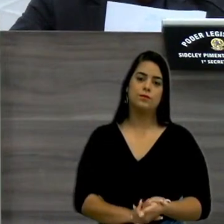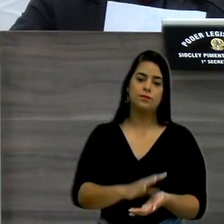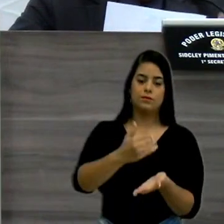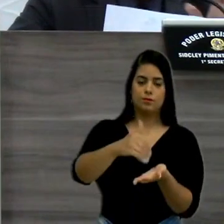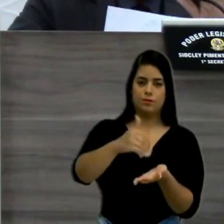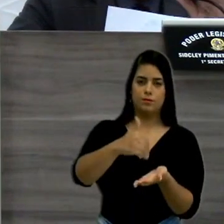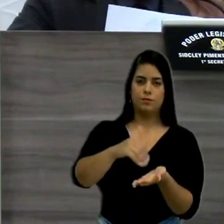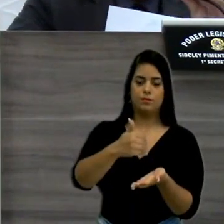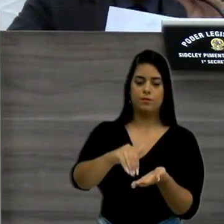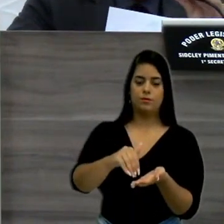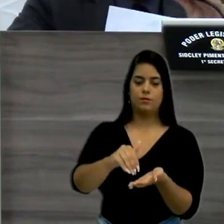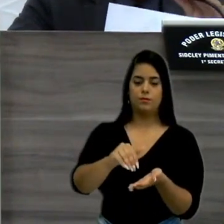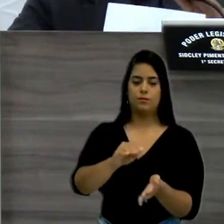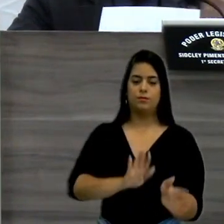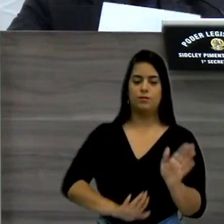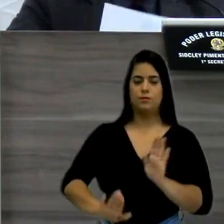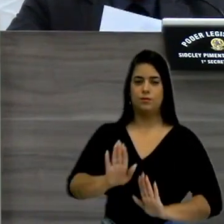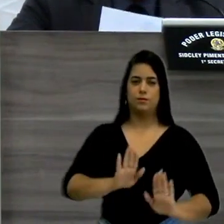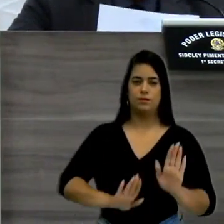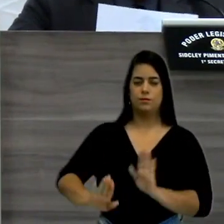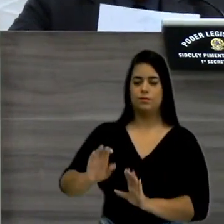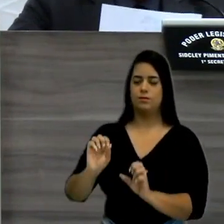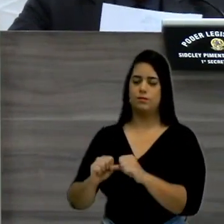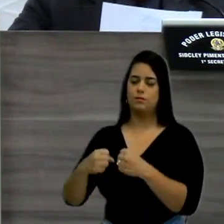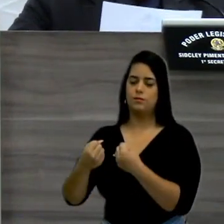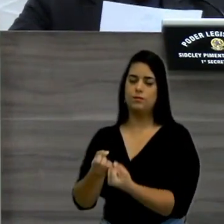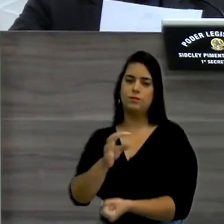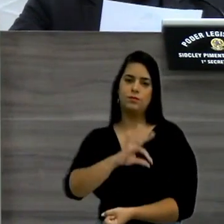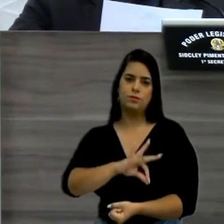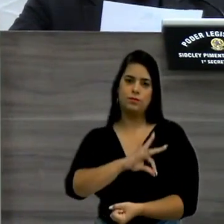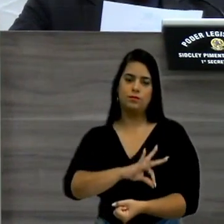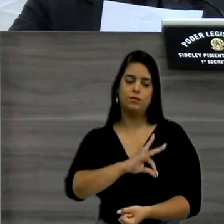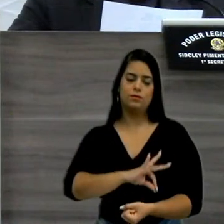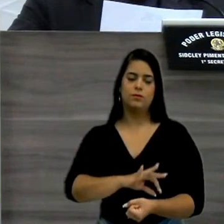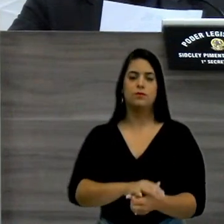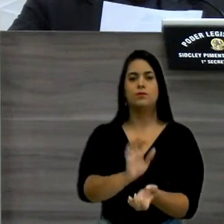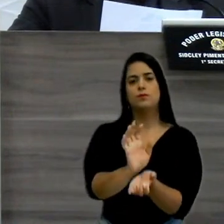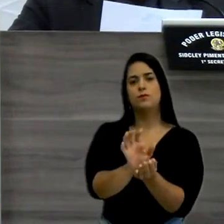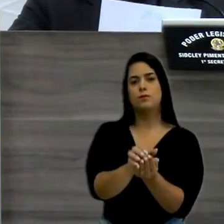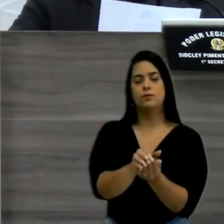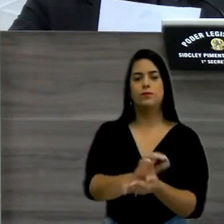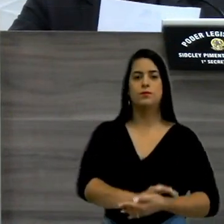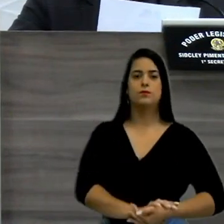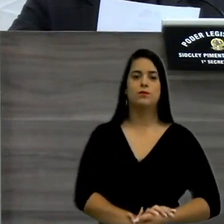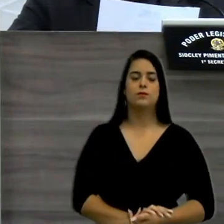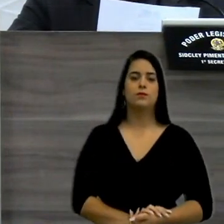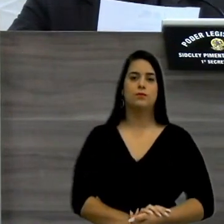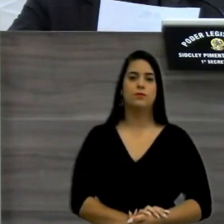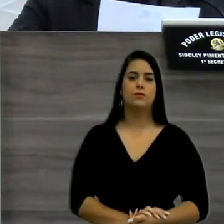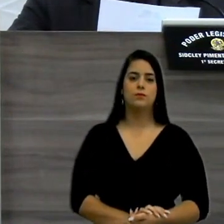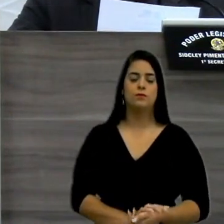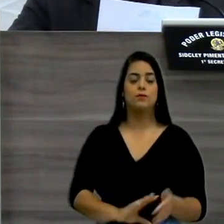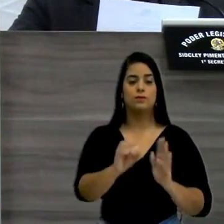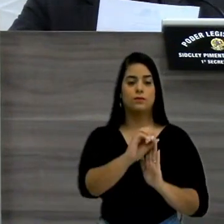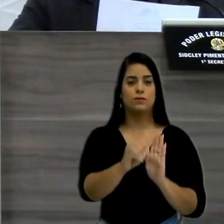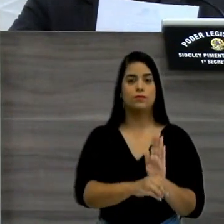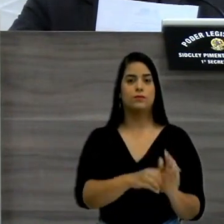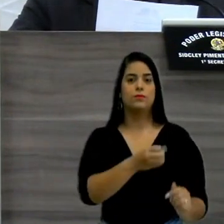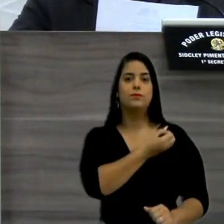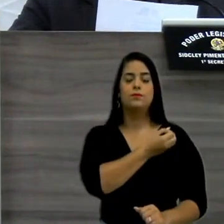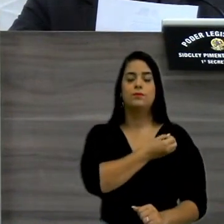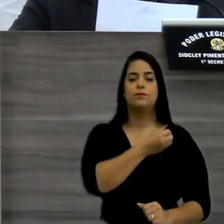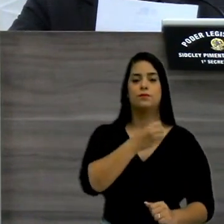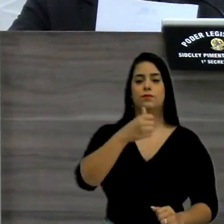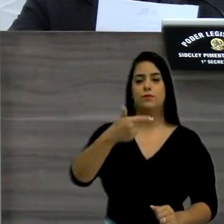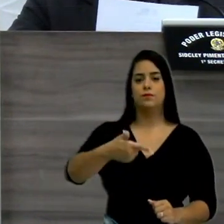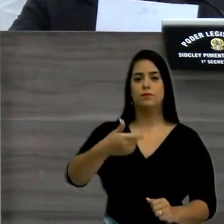Secretaria de Defesa Social, Polícia Militar de Pernambuco. Ofício número 26 da